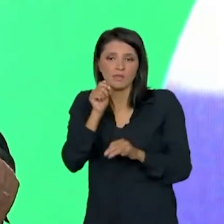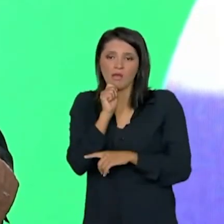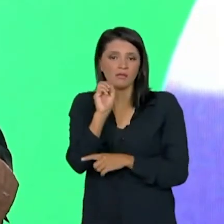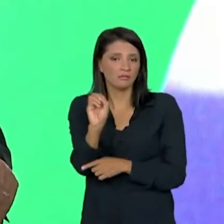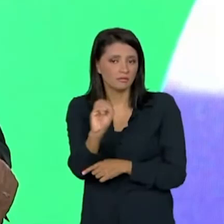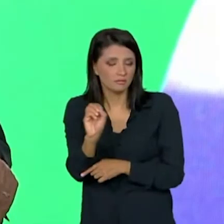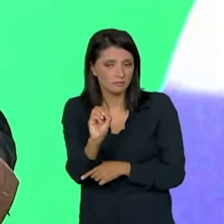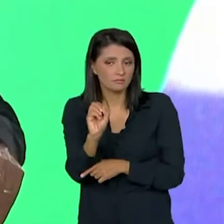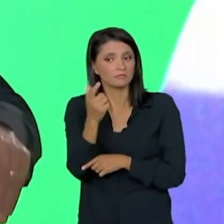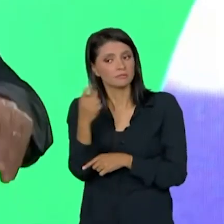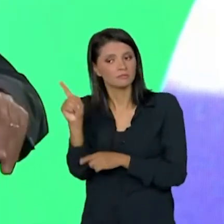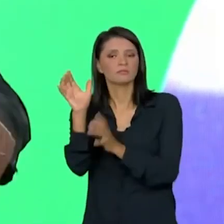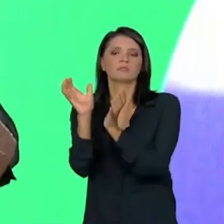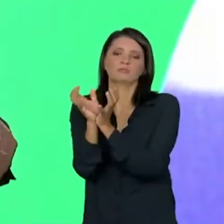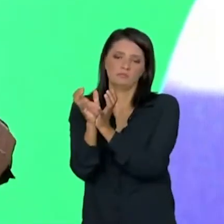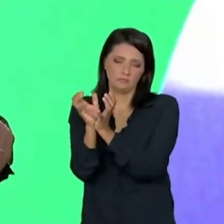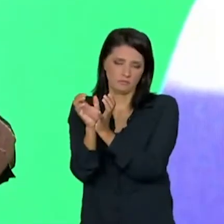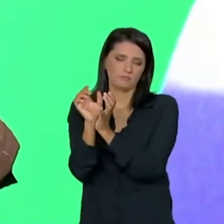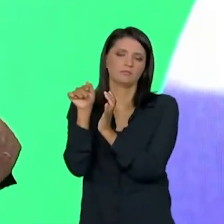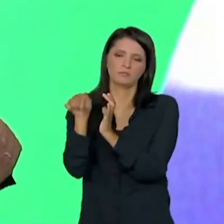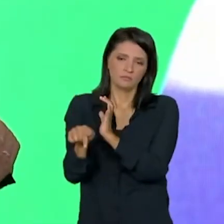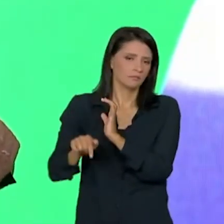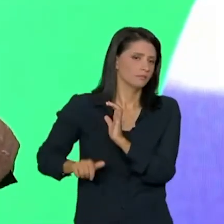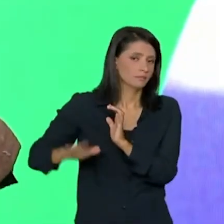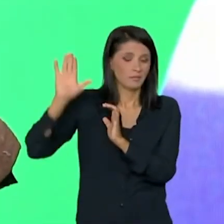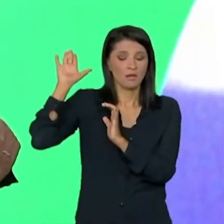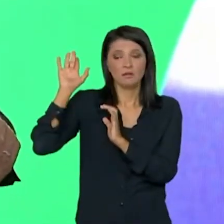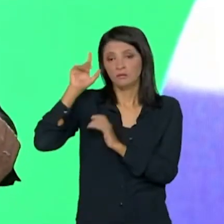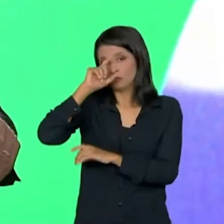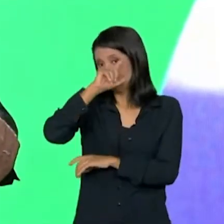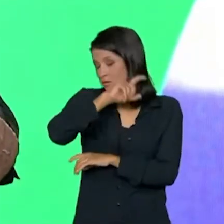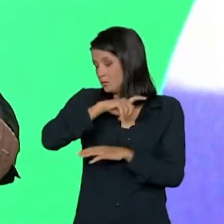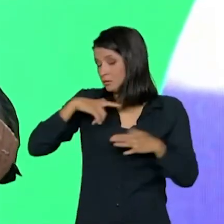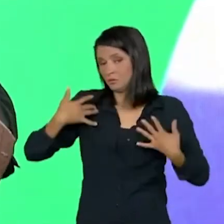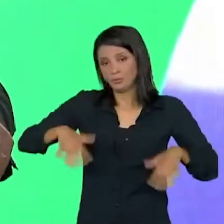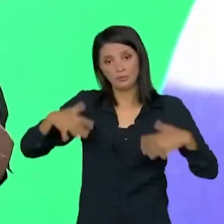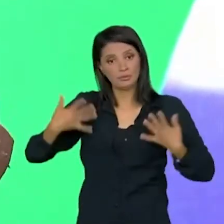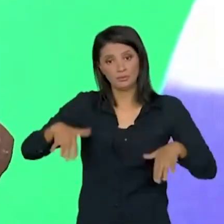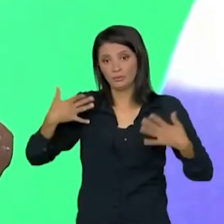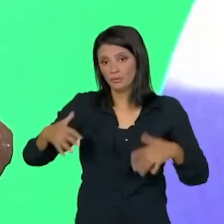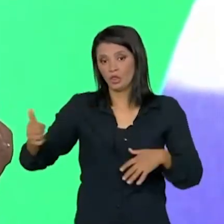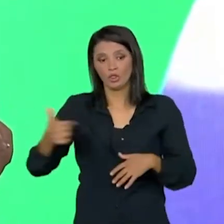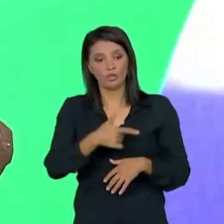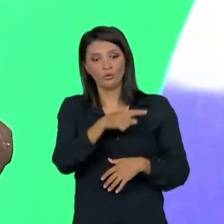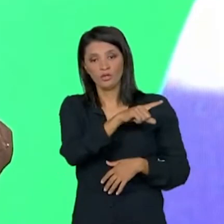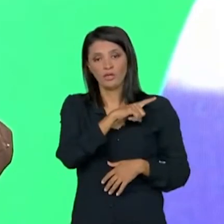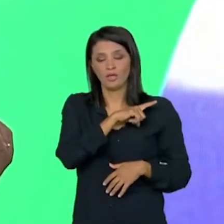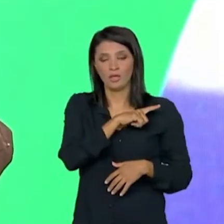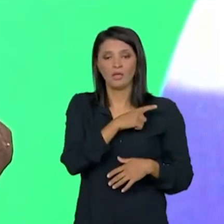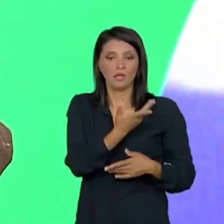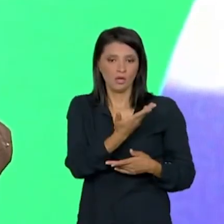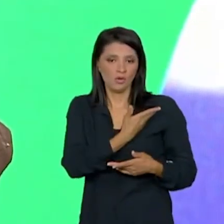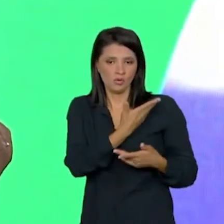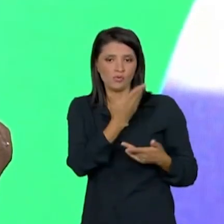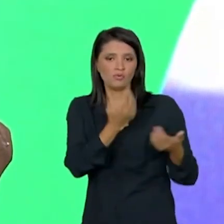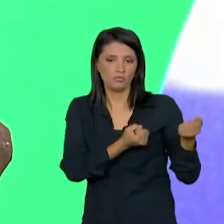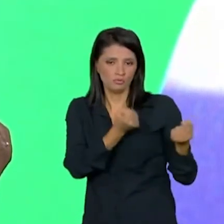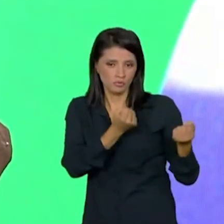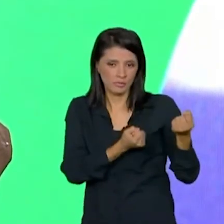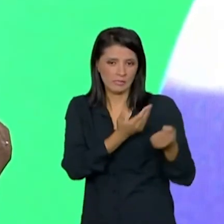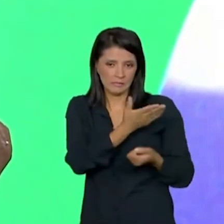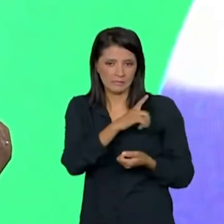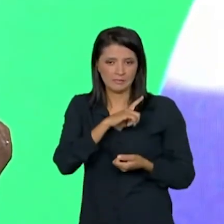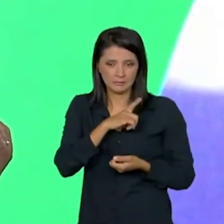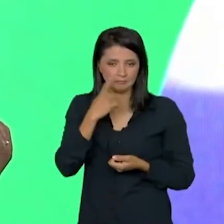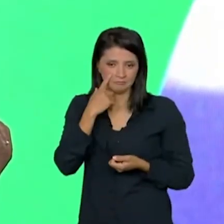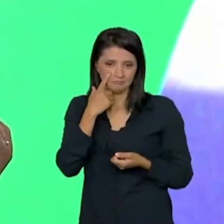talvez seja uma categoria mais ainda sofrida do que os colegas, os companheiros que aqui estão. Mas